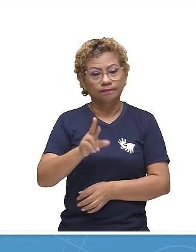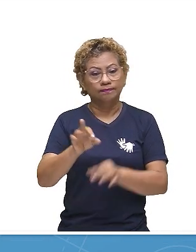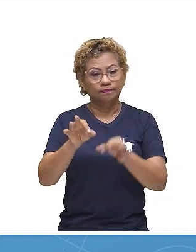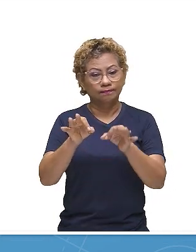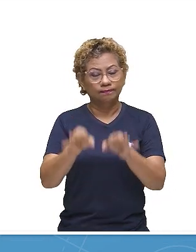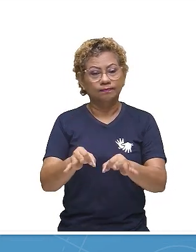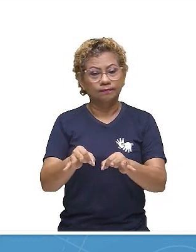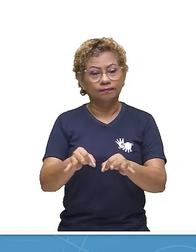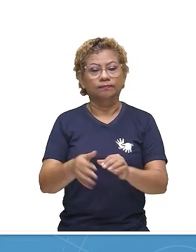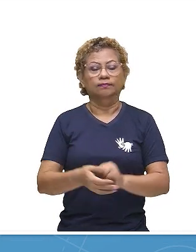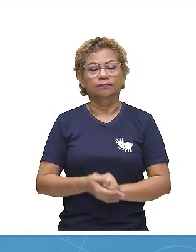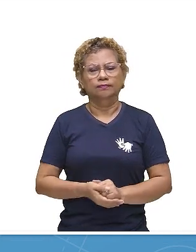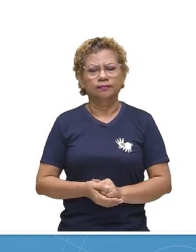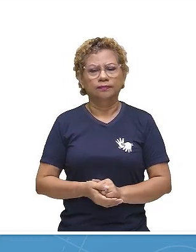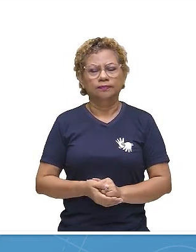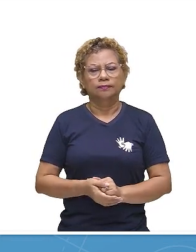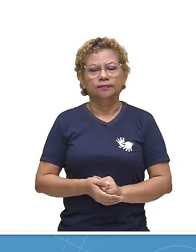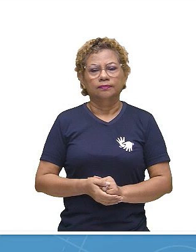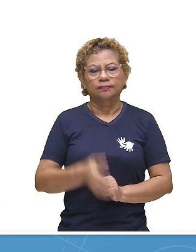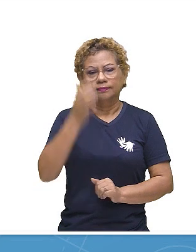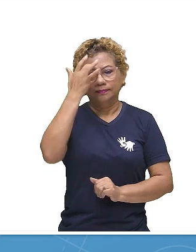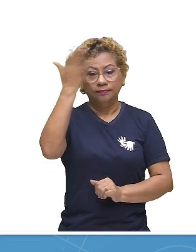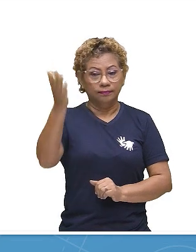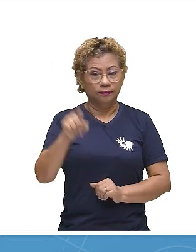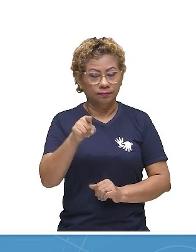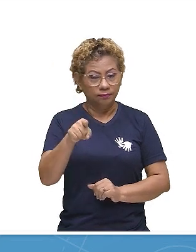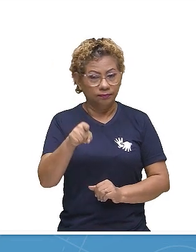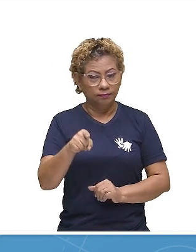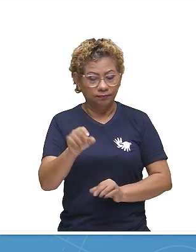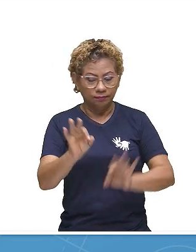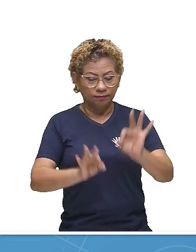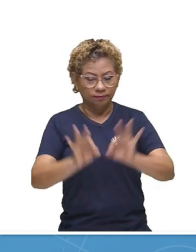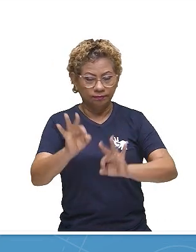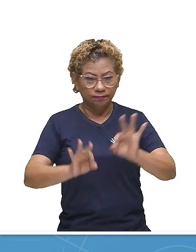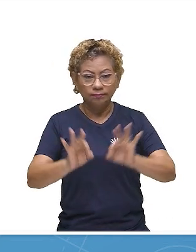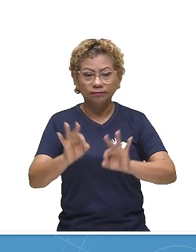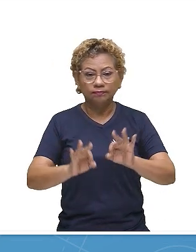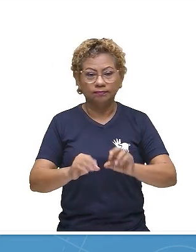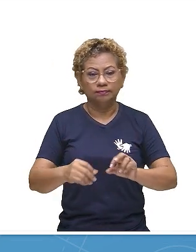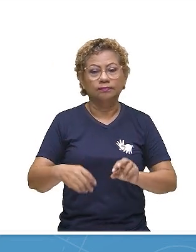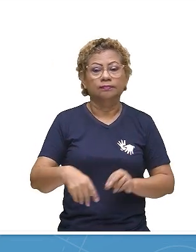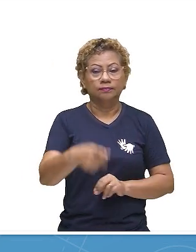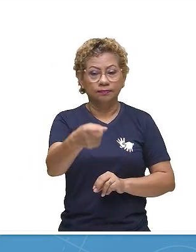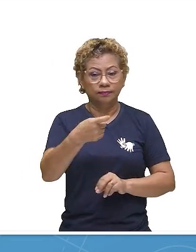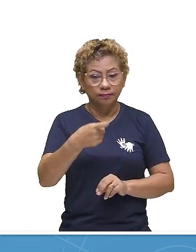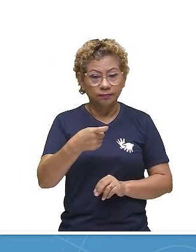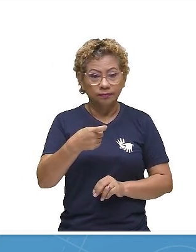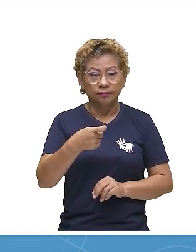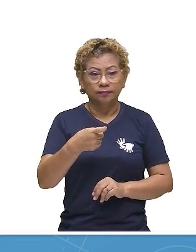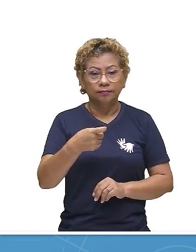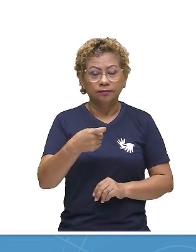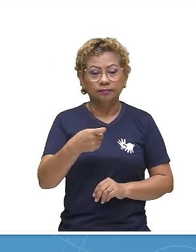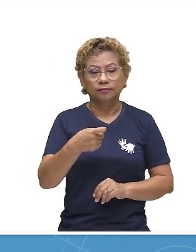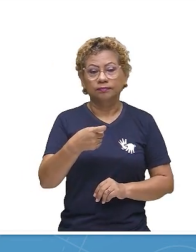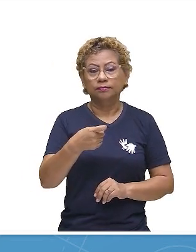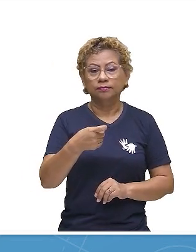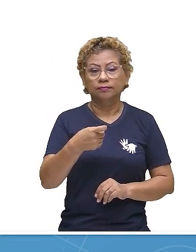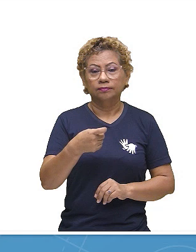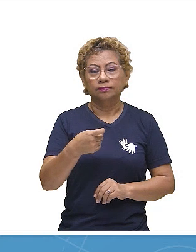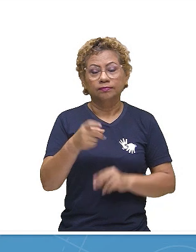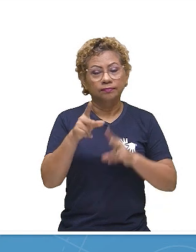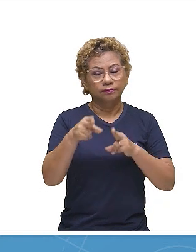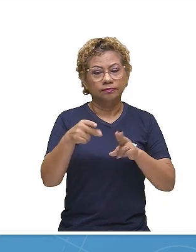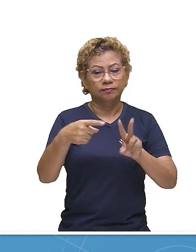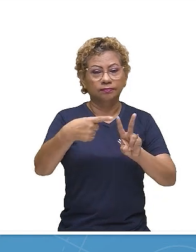121? É muito simples, né? É só dizer que esse número nada mais é do que a